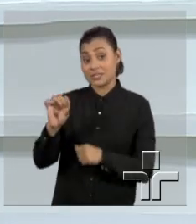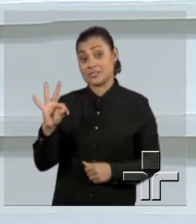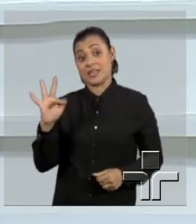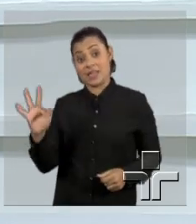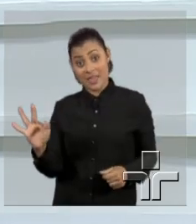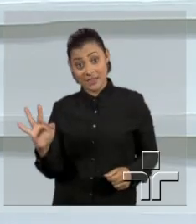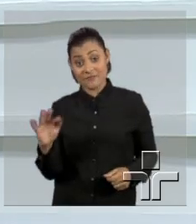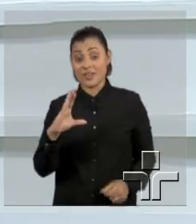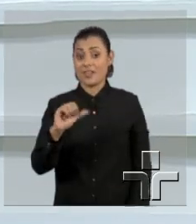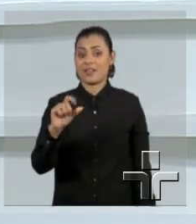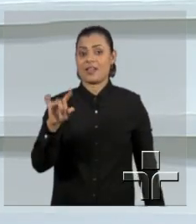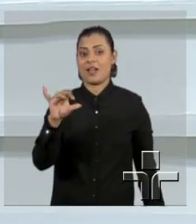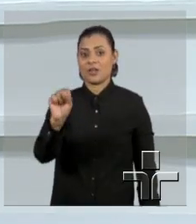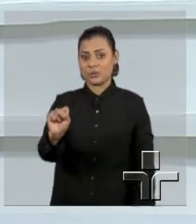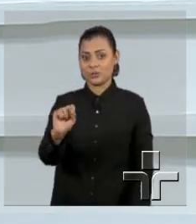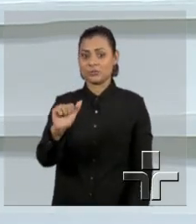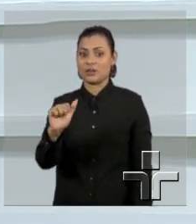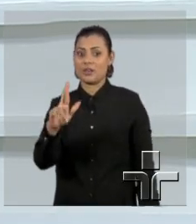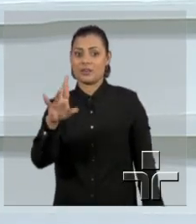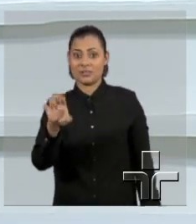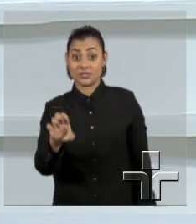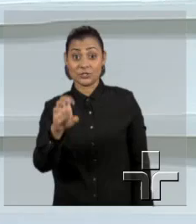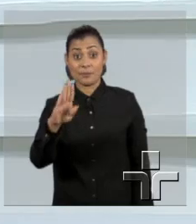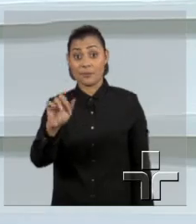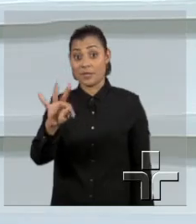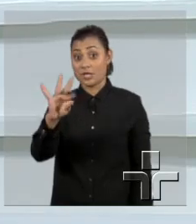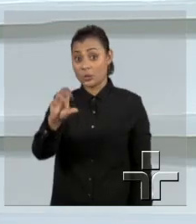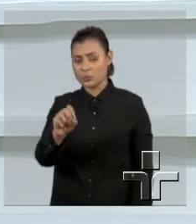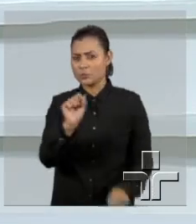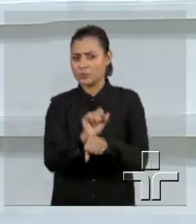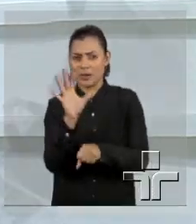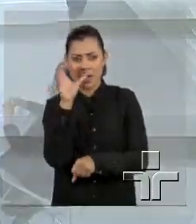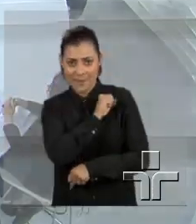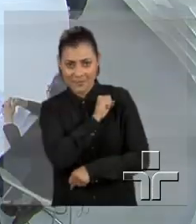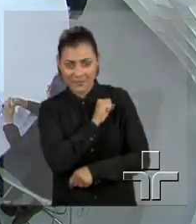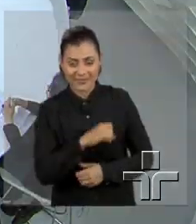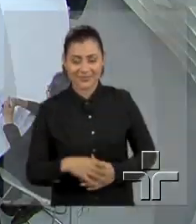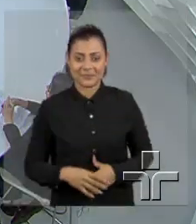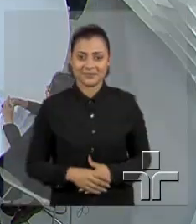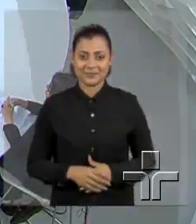STF, Carlos Aires Brito. É só um instante, aguarde.